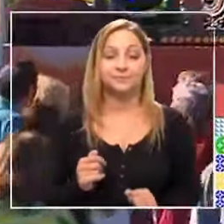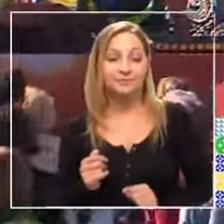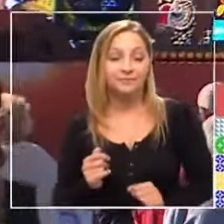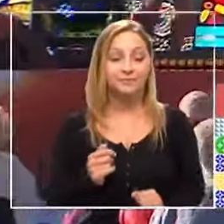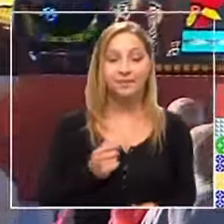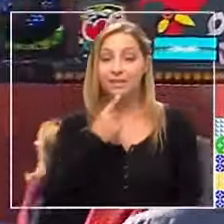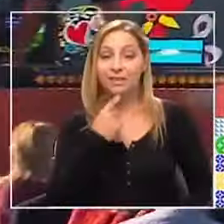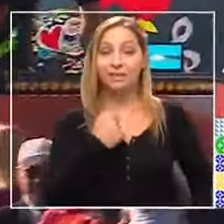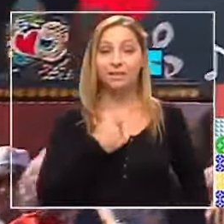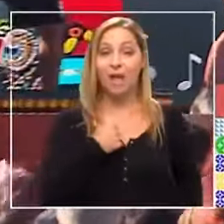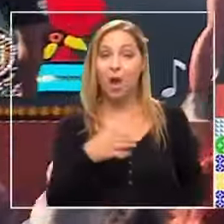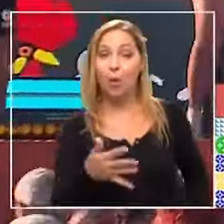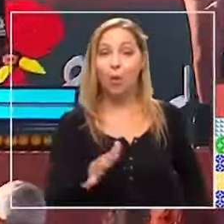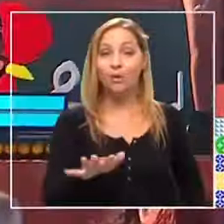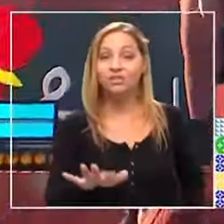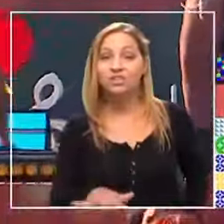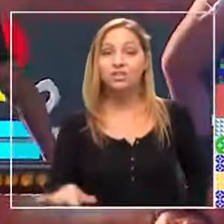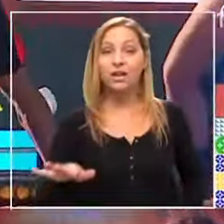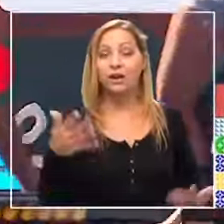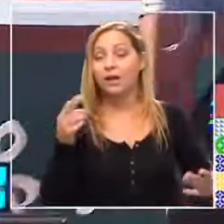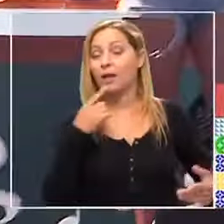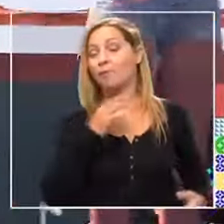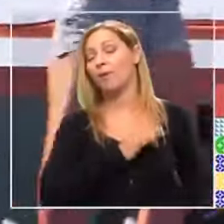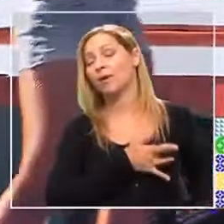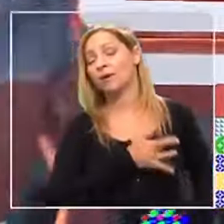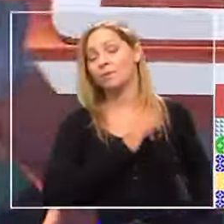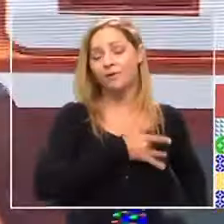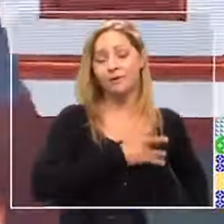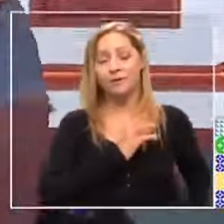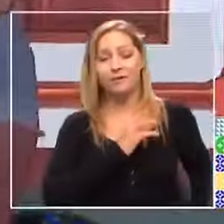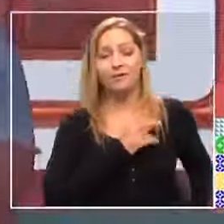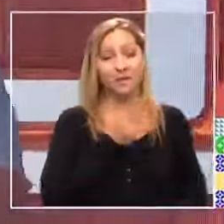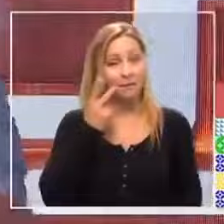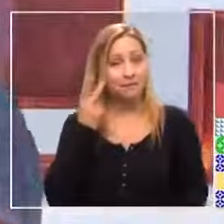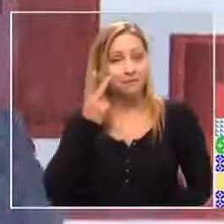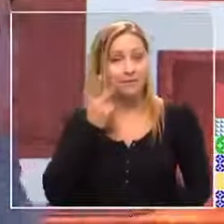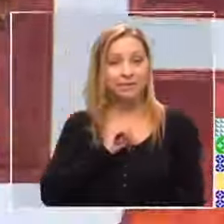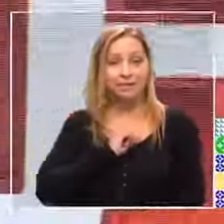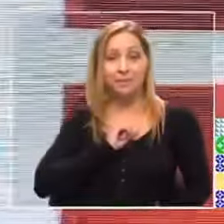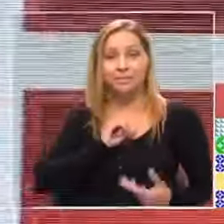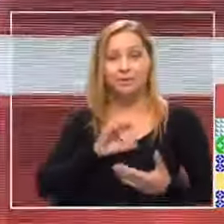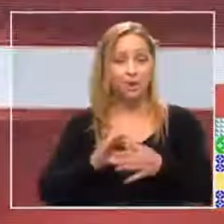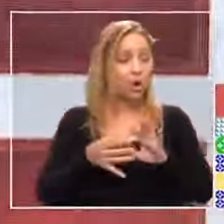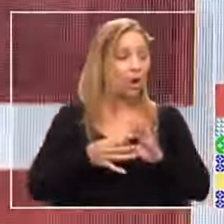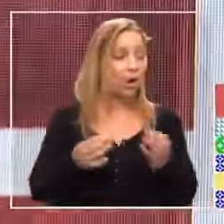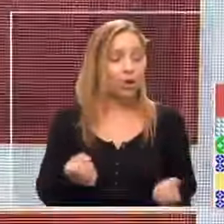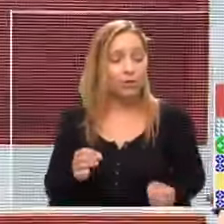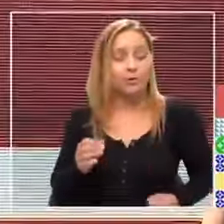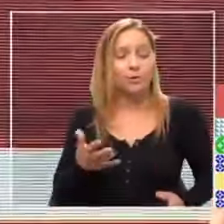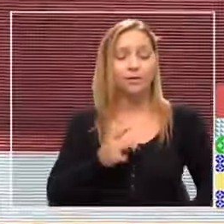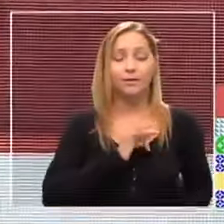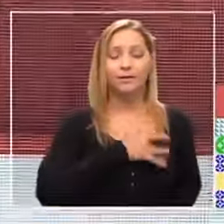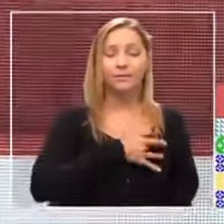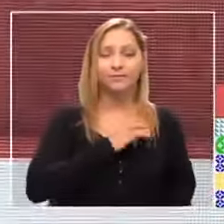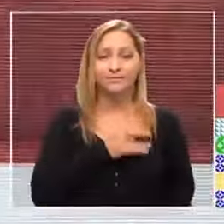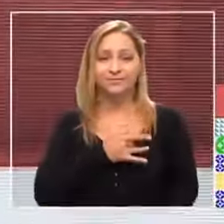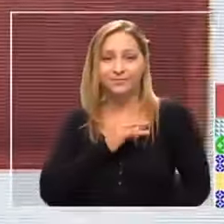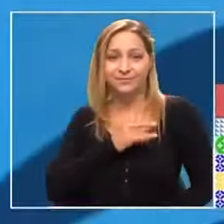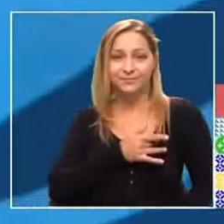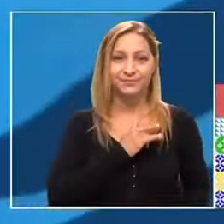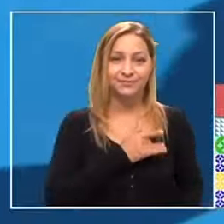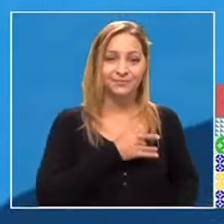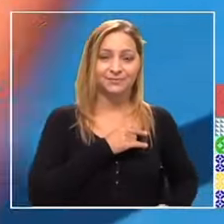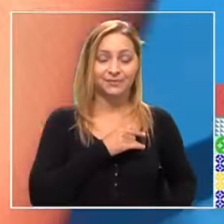Diz-me onde estás, amor, amor. Minha vida não faz sentido. Senti amor, amor,